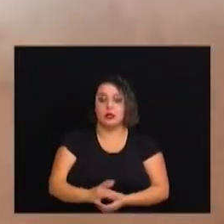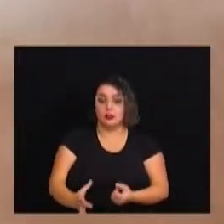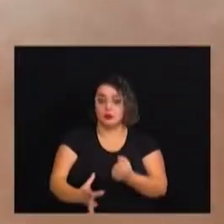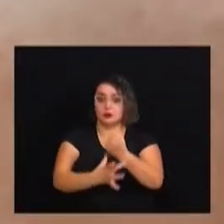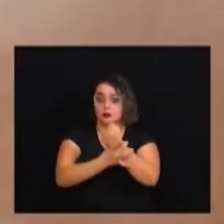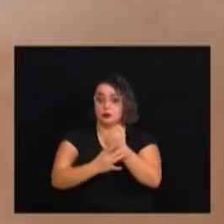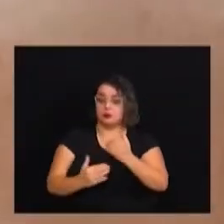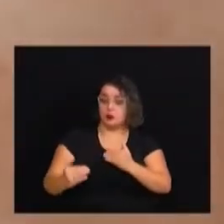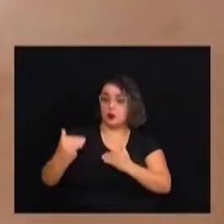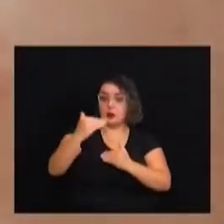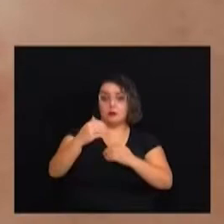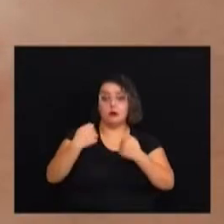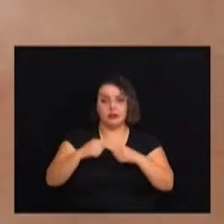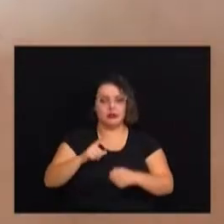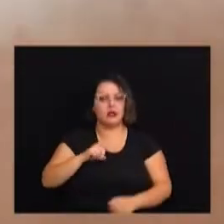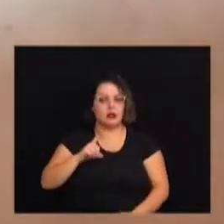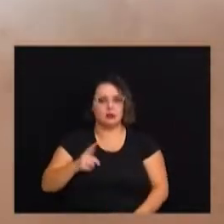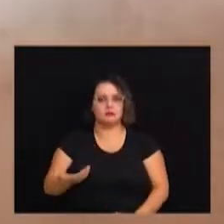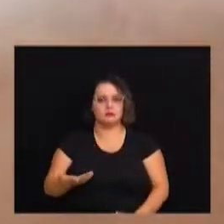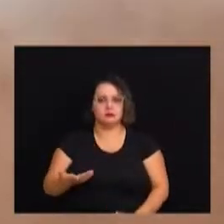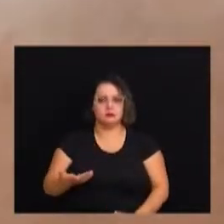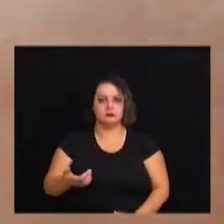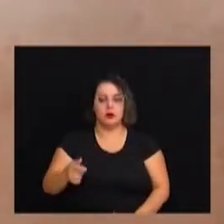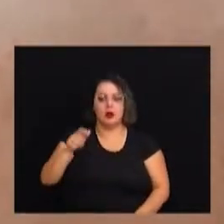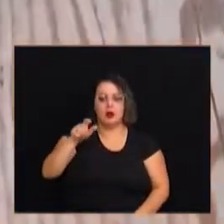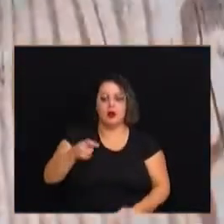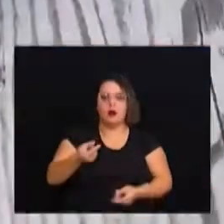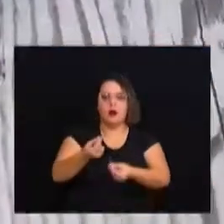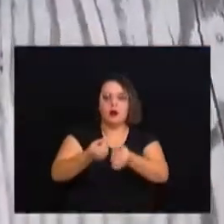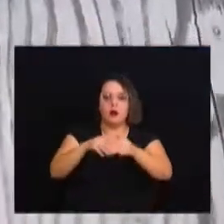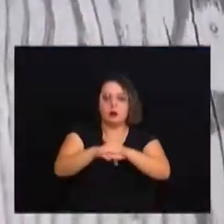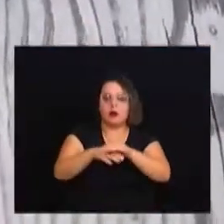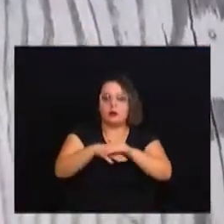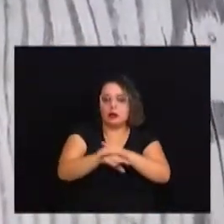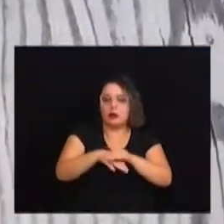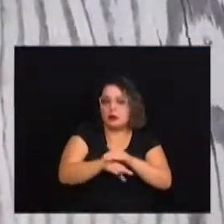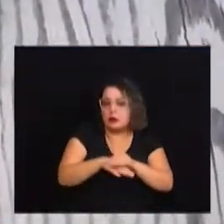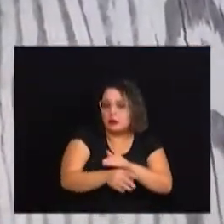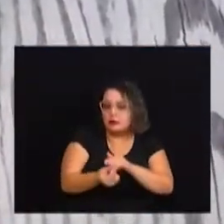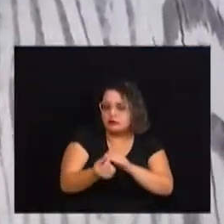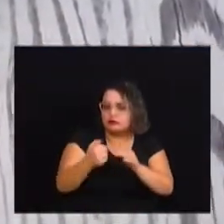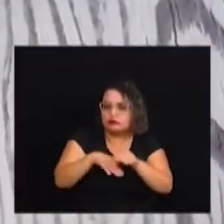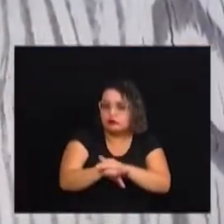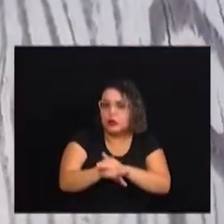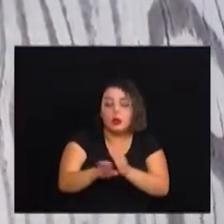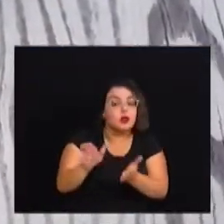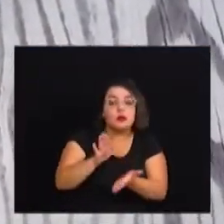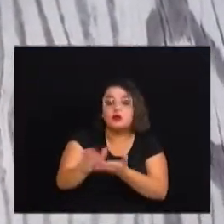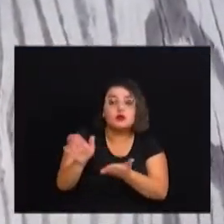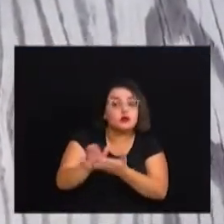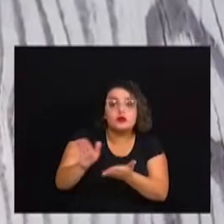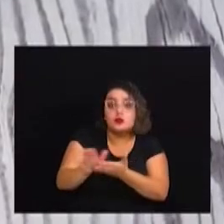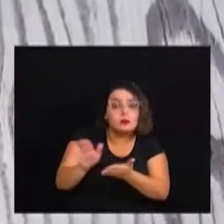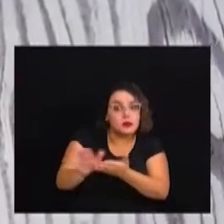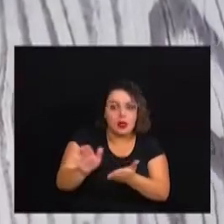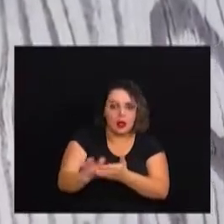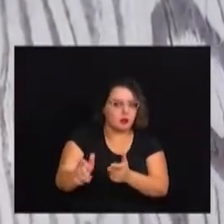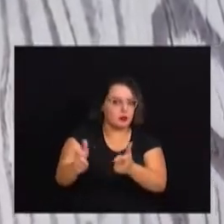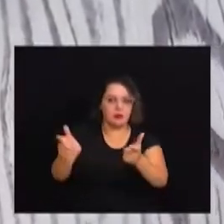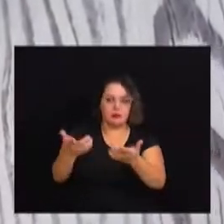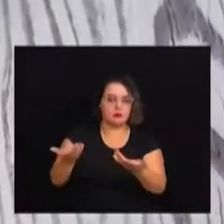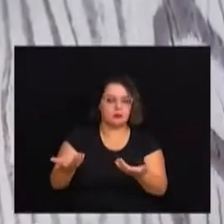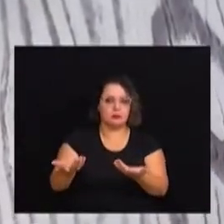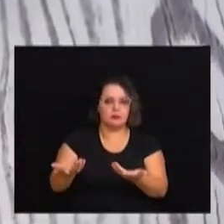segurança muito alto. Então, é aquelas pessoas que guardam, elas não usufruem muito do que elas